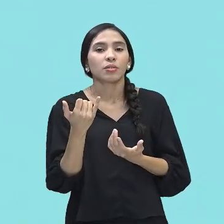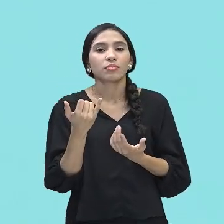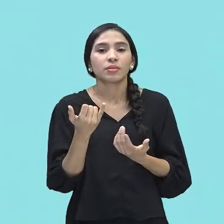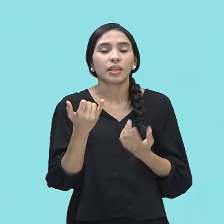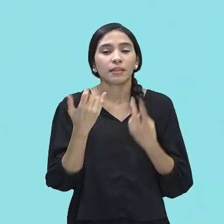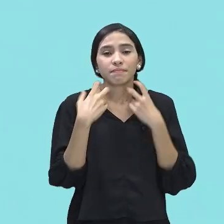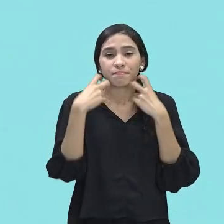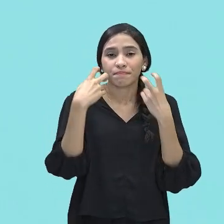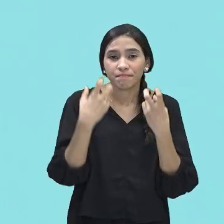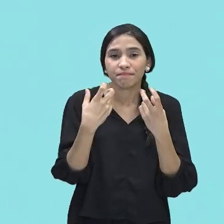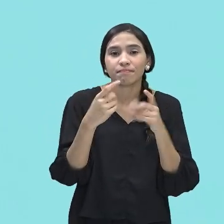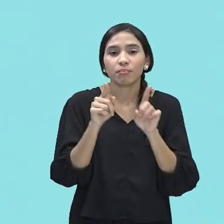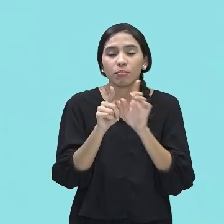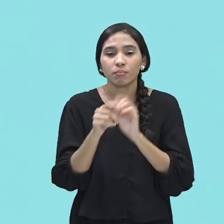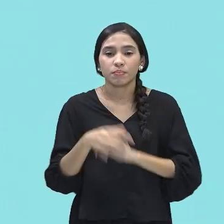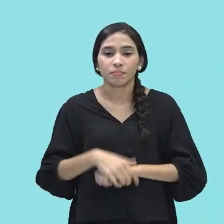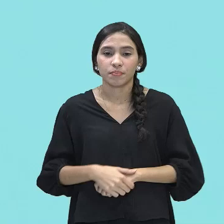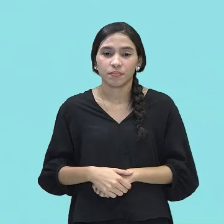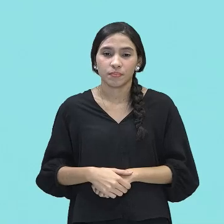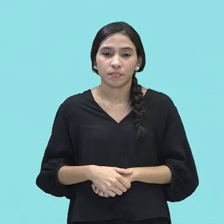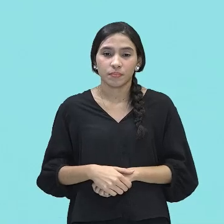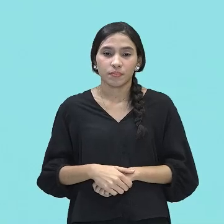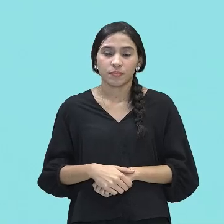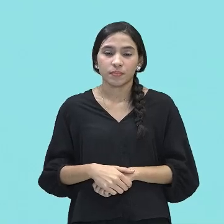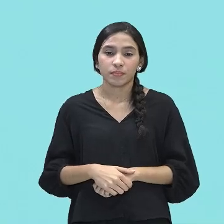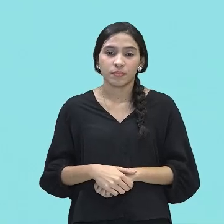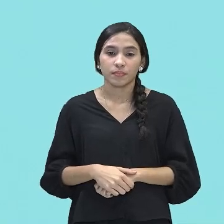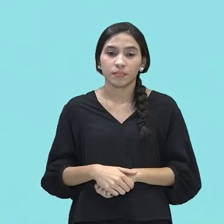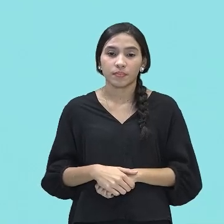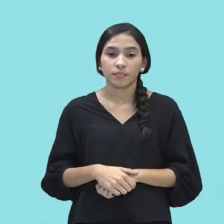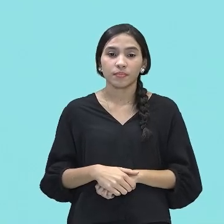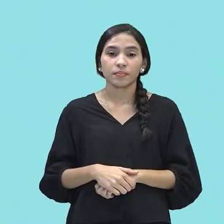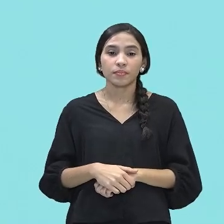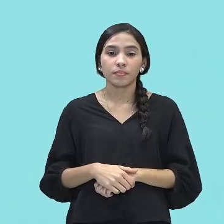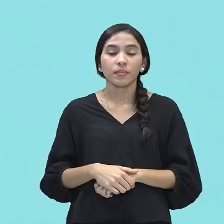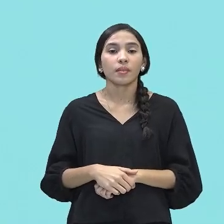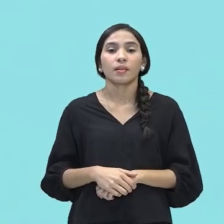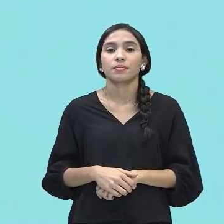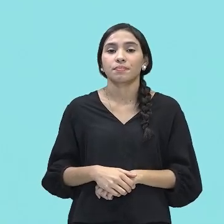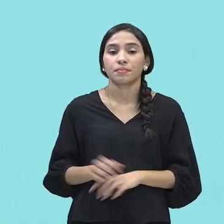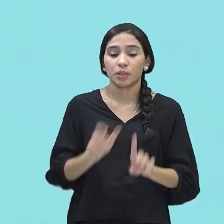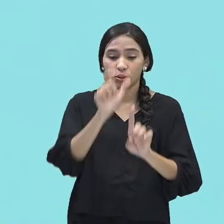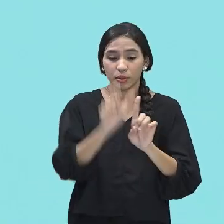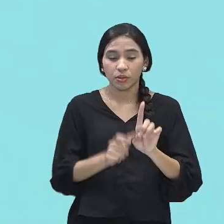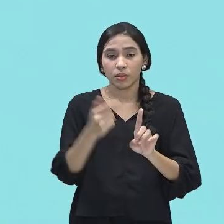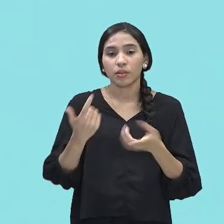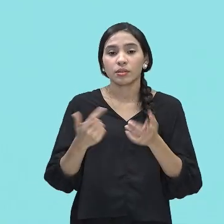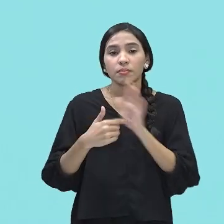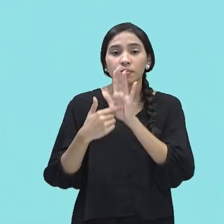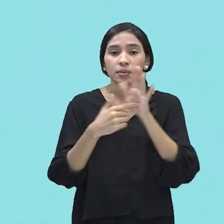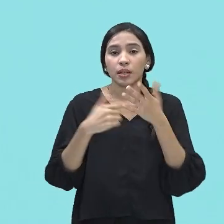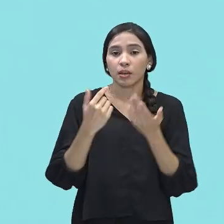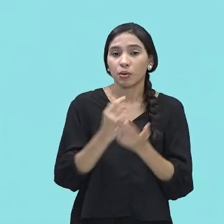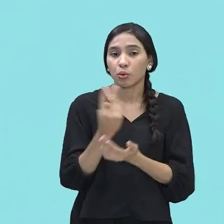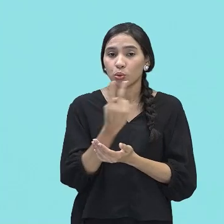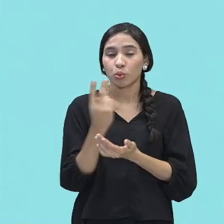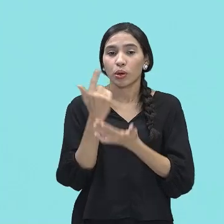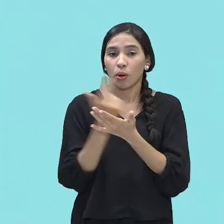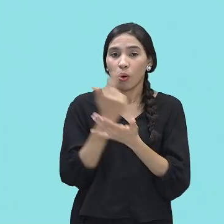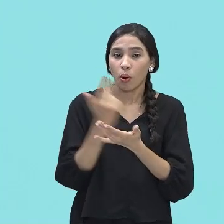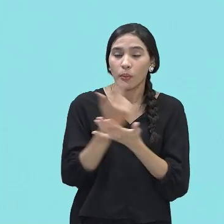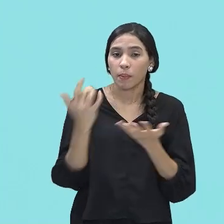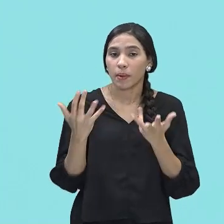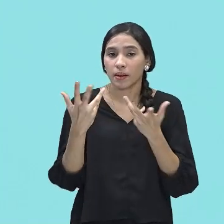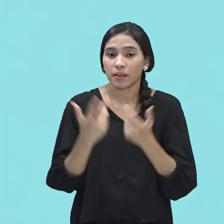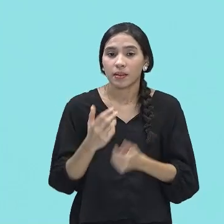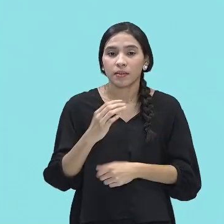ingenuidade das meninas, certo? Então, muito bem, essas foram as nossas personagens que eu apresento para vocês de 2 obras maravilhosas de